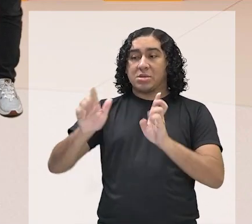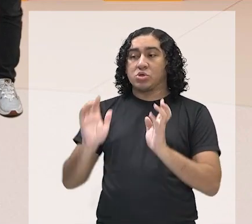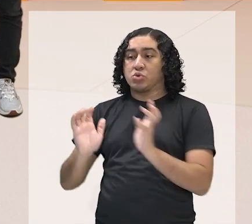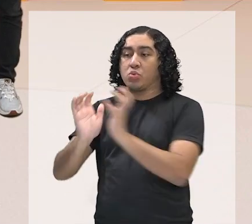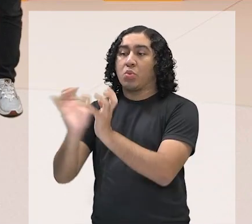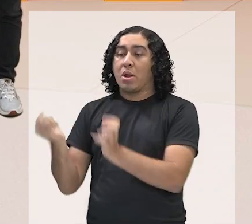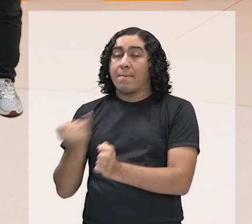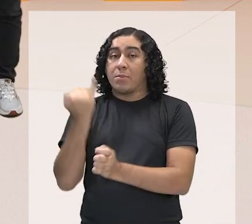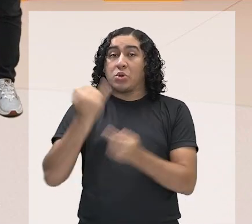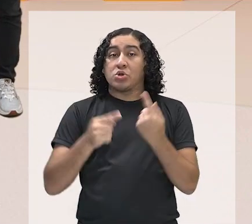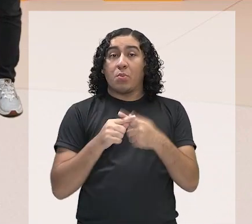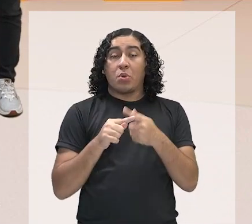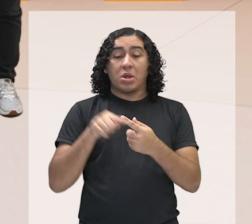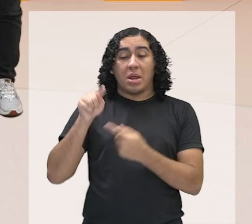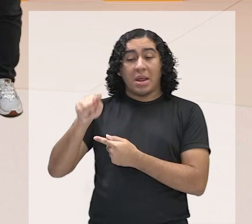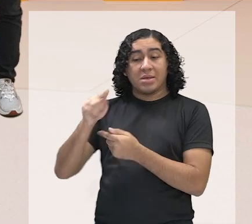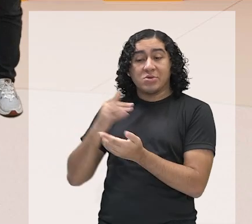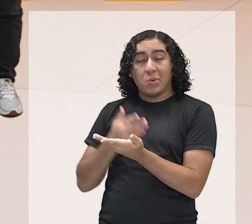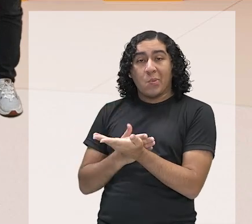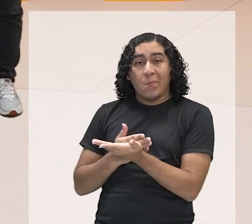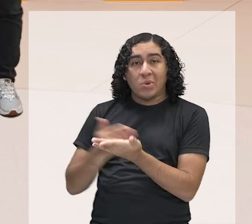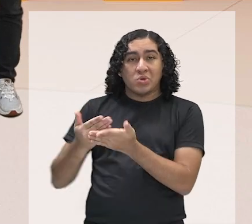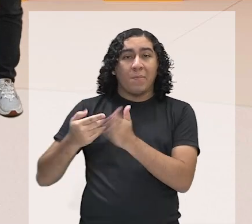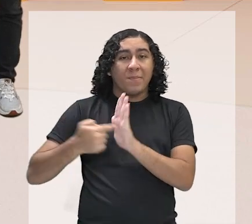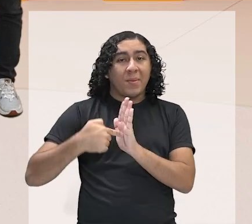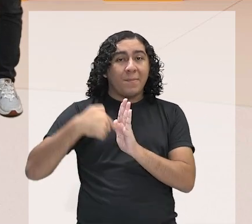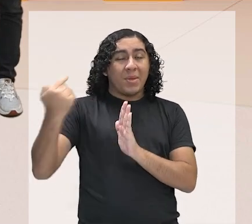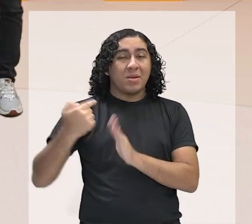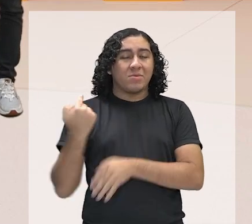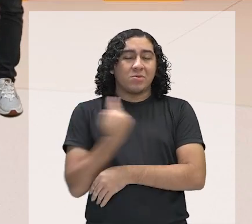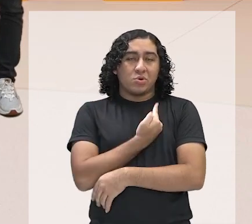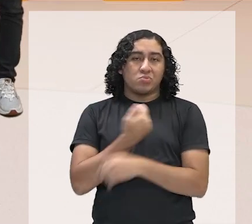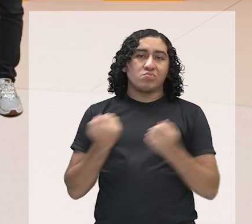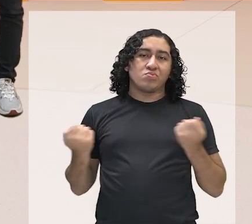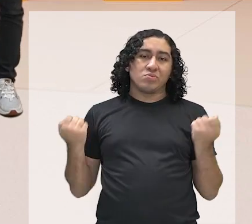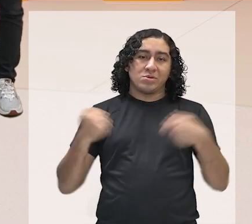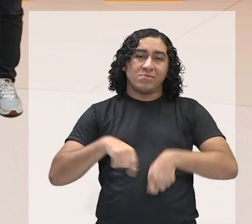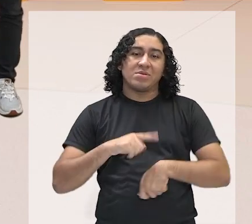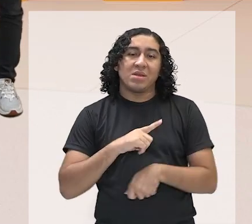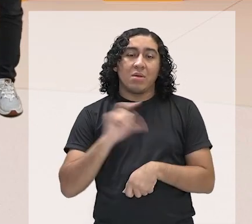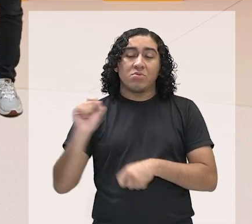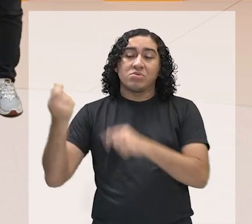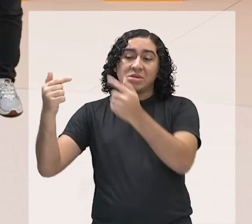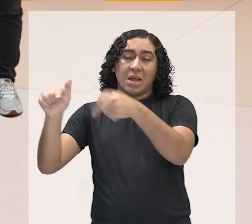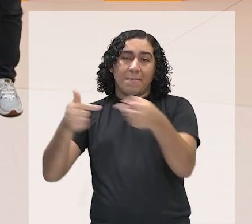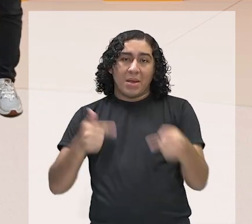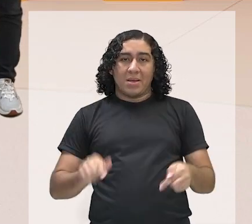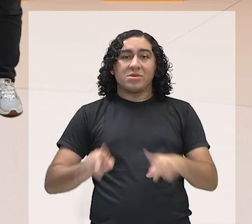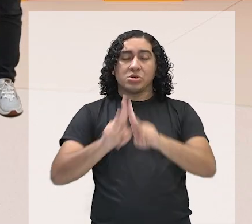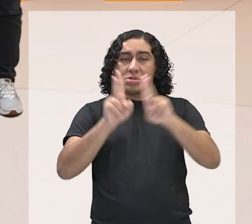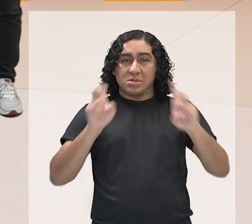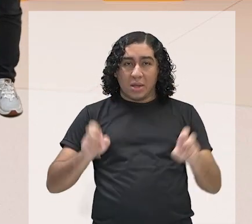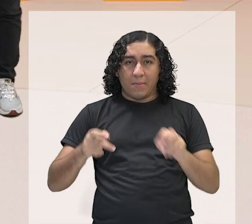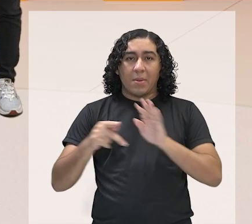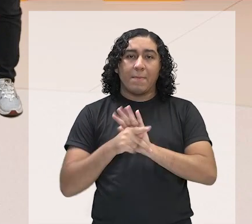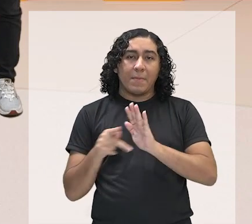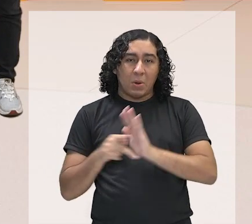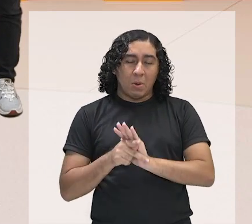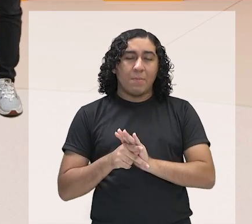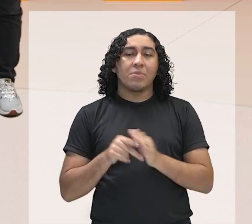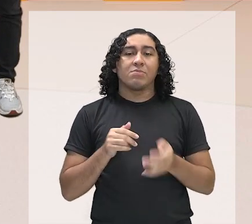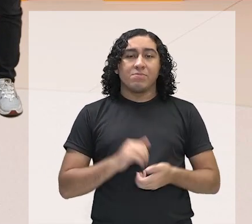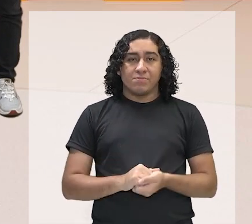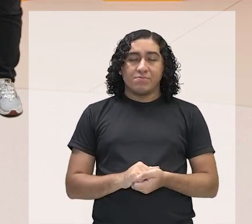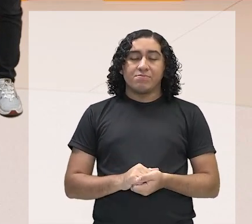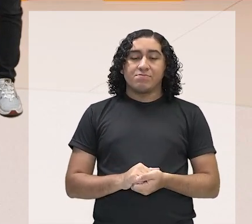deu pontapé inicial para que nós tivéssemos ali um debate sobre a questão ambiental,